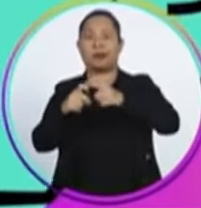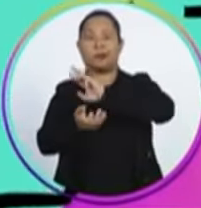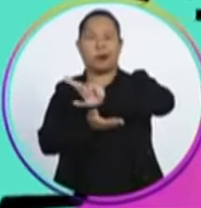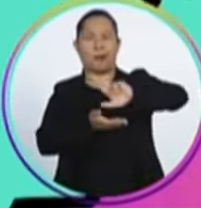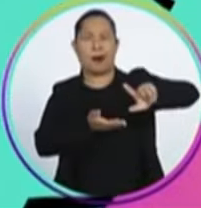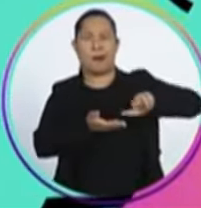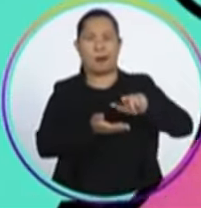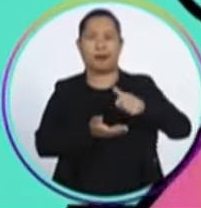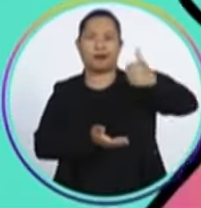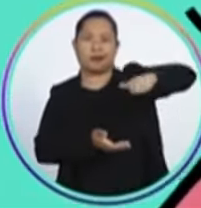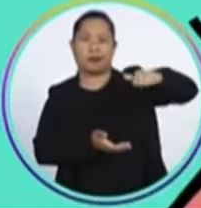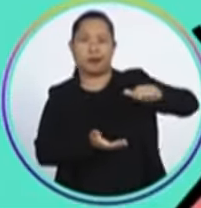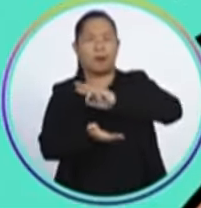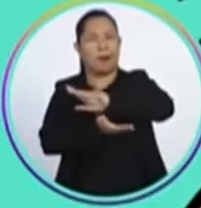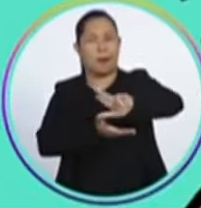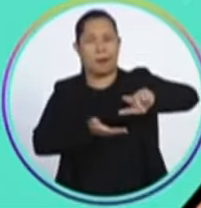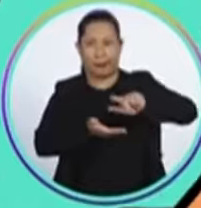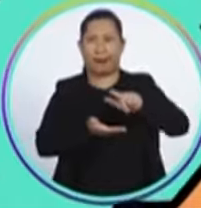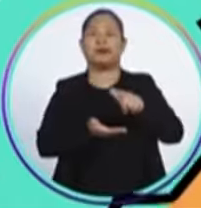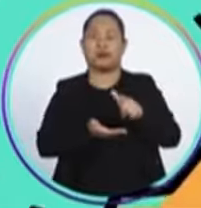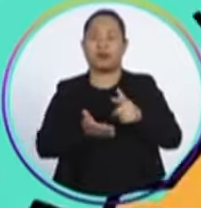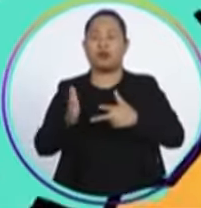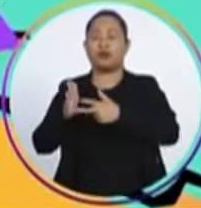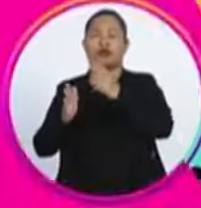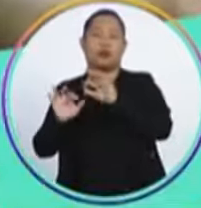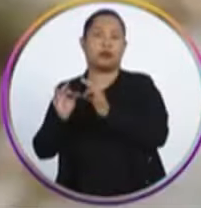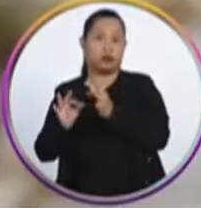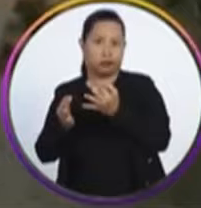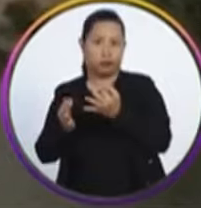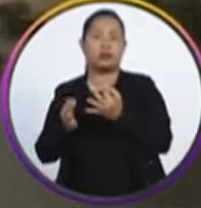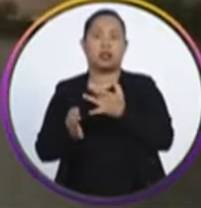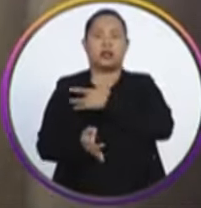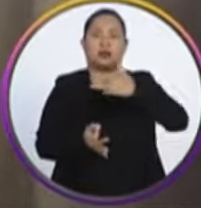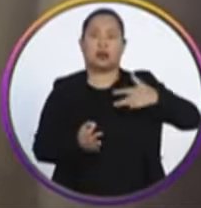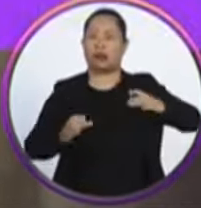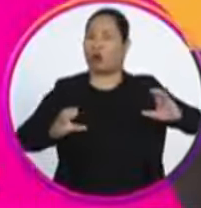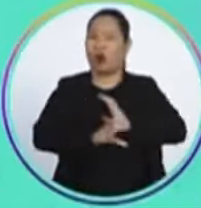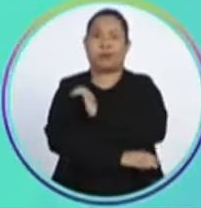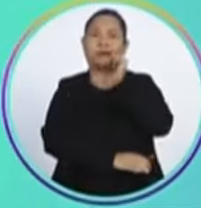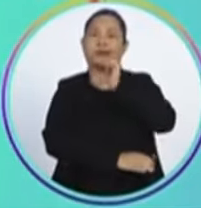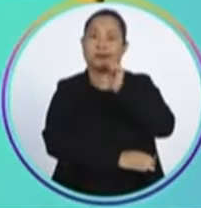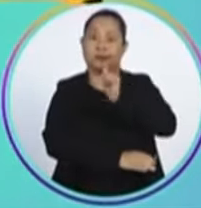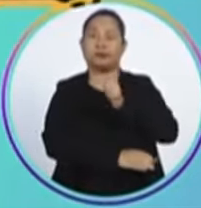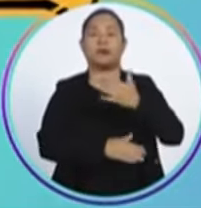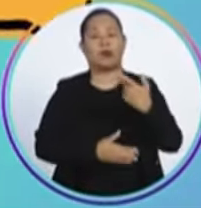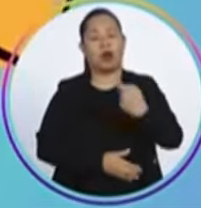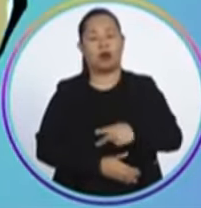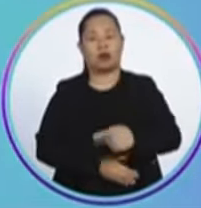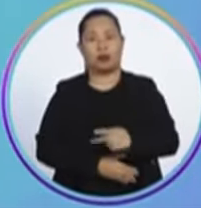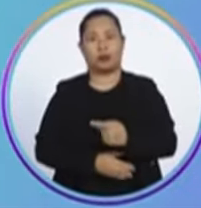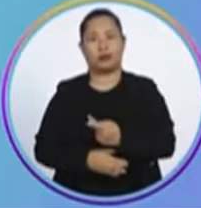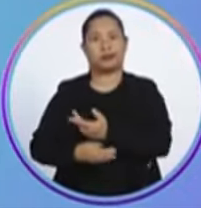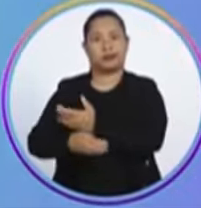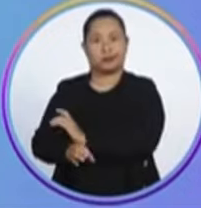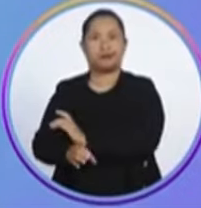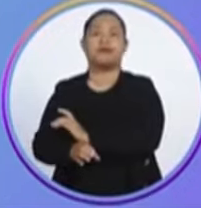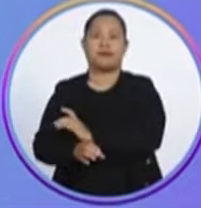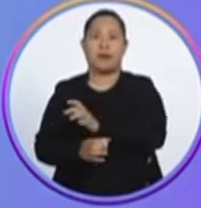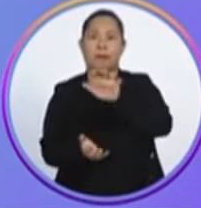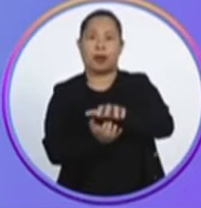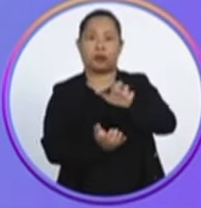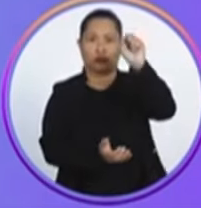especialidades, exames clínicos e laboratoriais, pequenas cirurgias e saúde integral da mulher. Eu tô aqui no Agreste Setentrional de